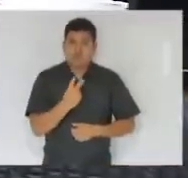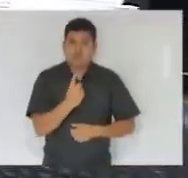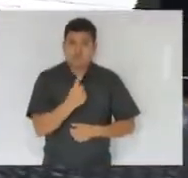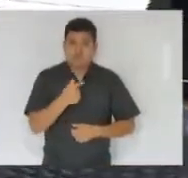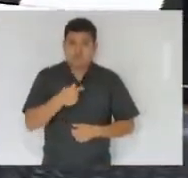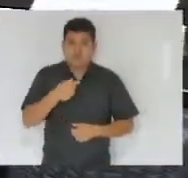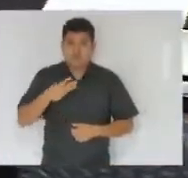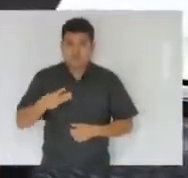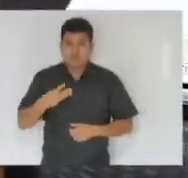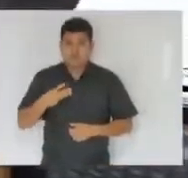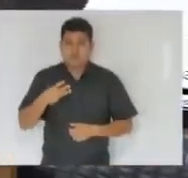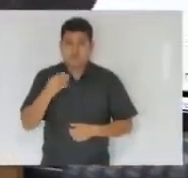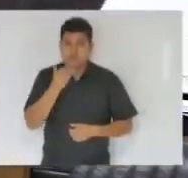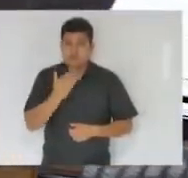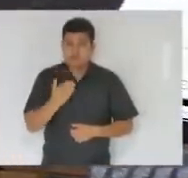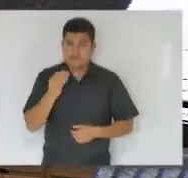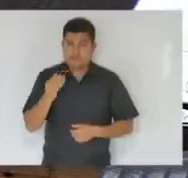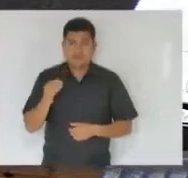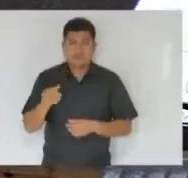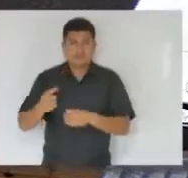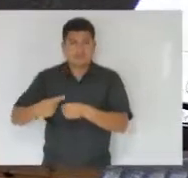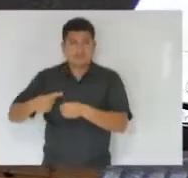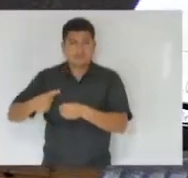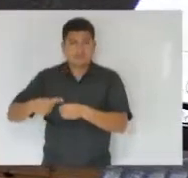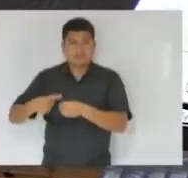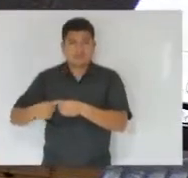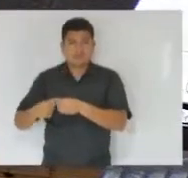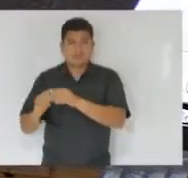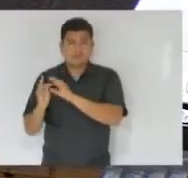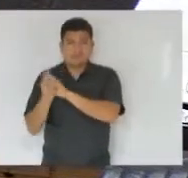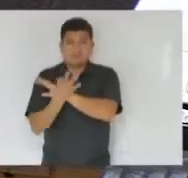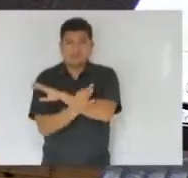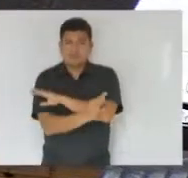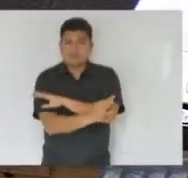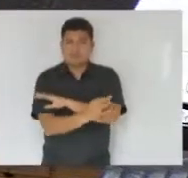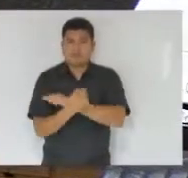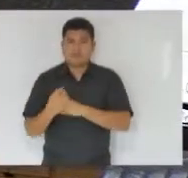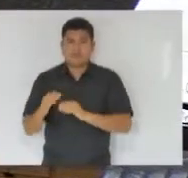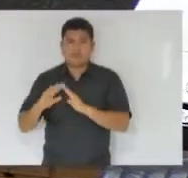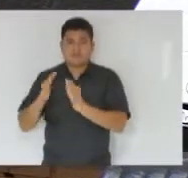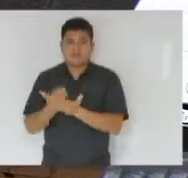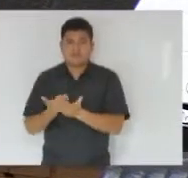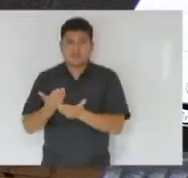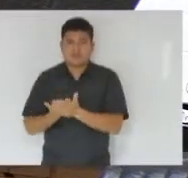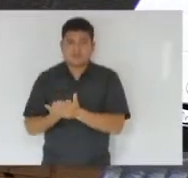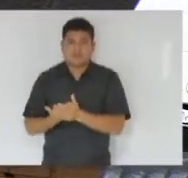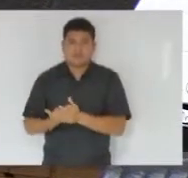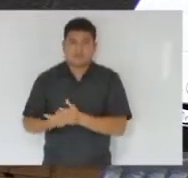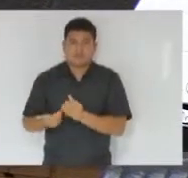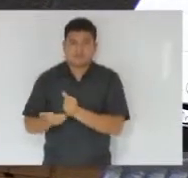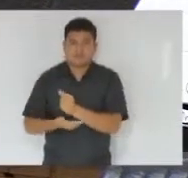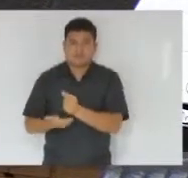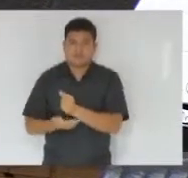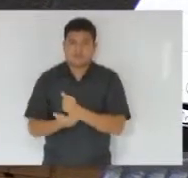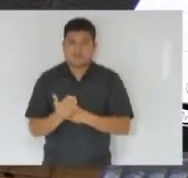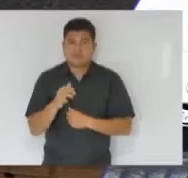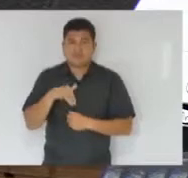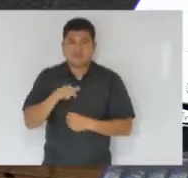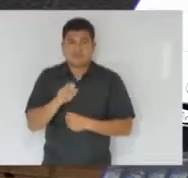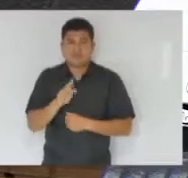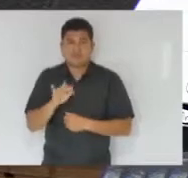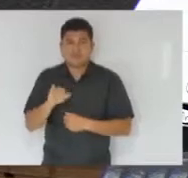no município de Tubarão, na Escola de Ensino Fundamental Martinho Guizo e também no SEJA,